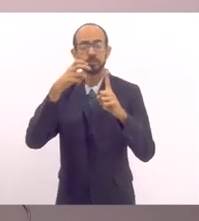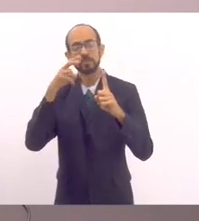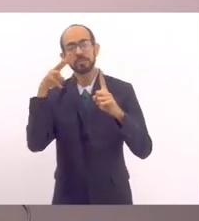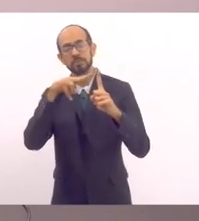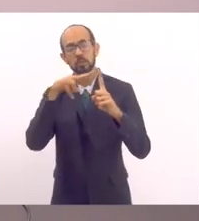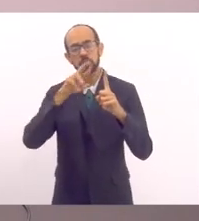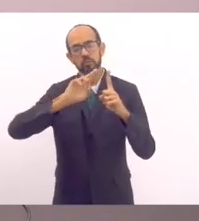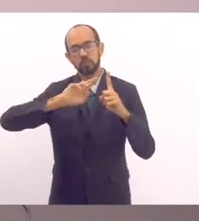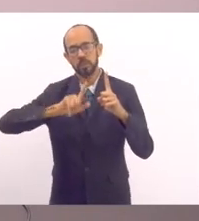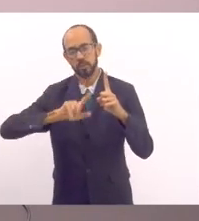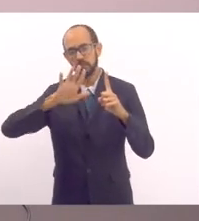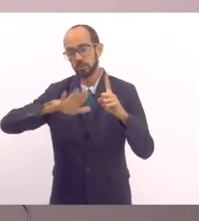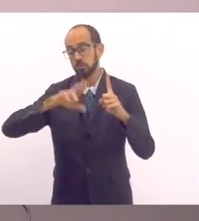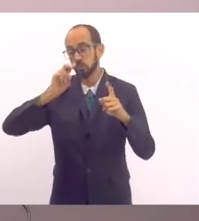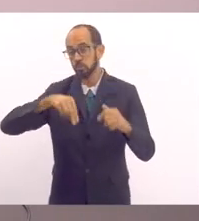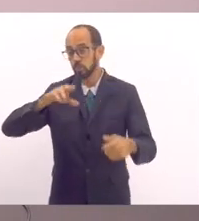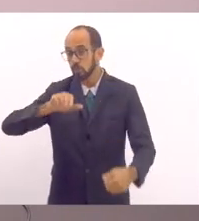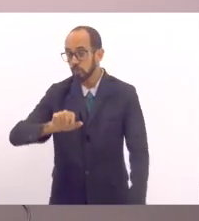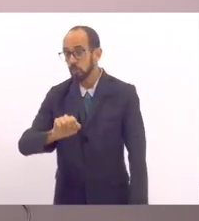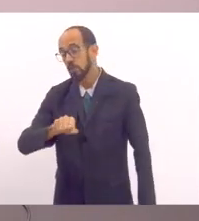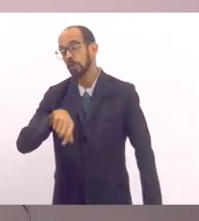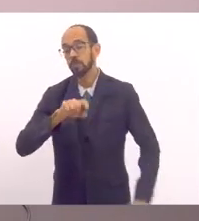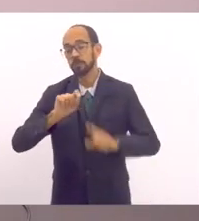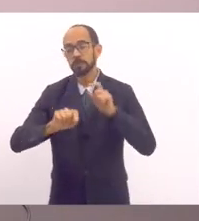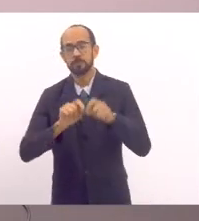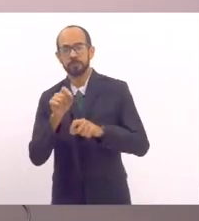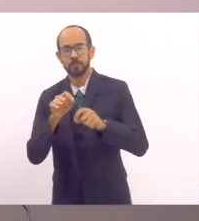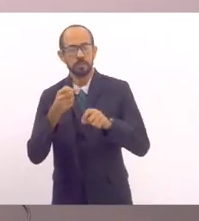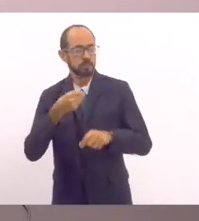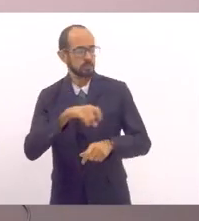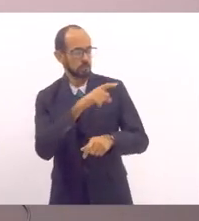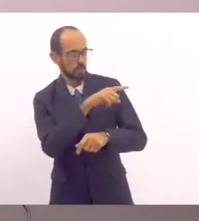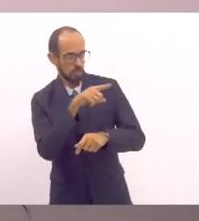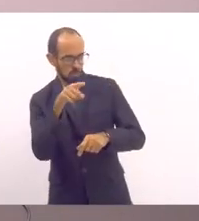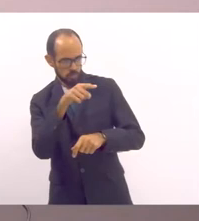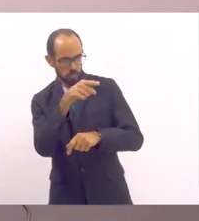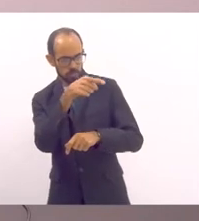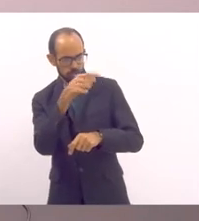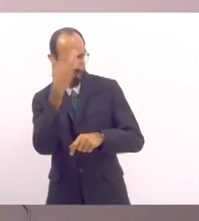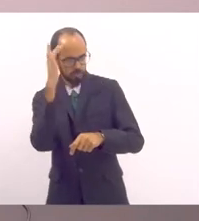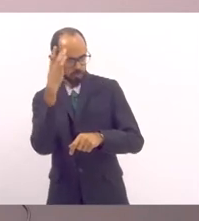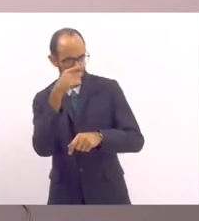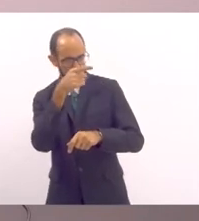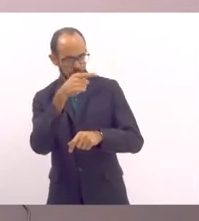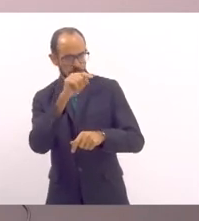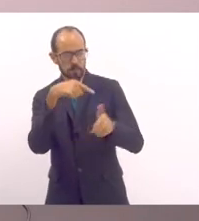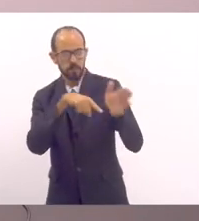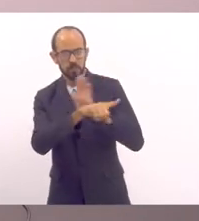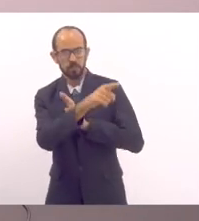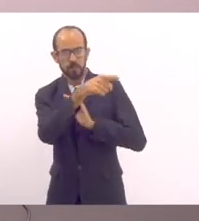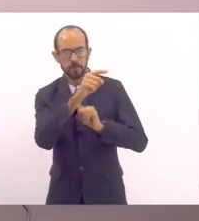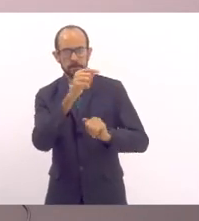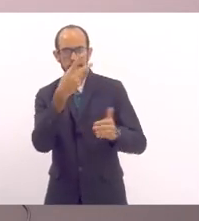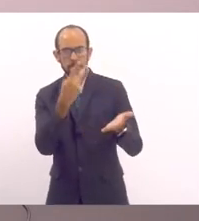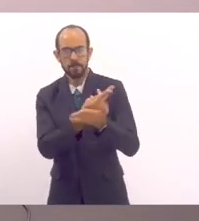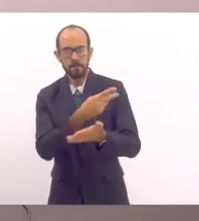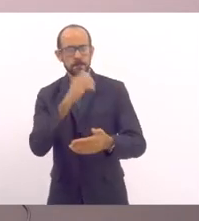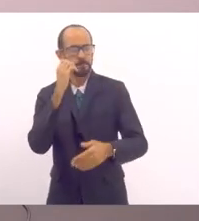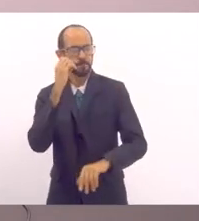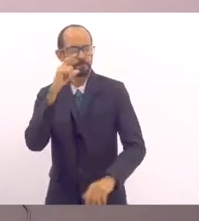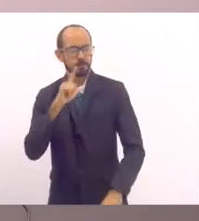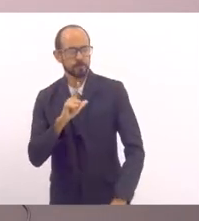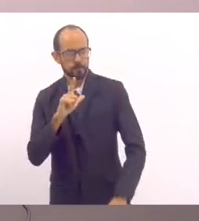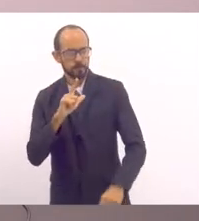seguinte, nunca há de se falar. Se alguém tiver, eu peço até que levante a mão e diga o seguinte: houve alguma gestão dentro dessas ruas, desde o Otávio Leite para cá,